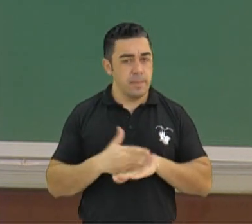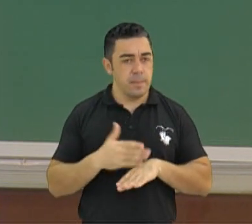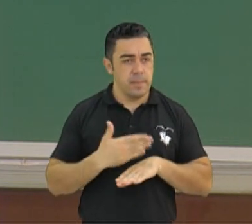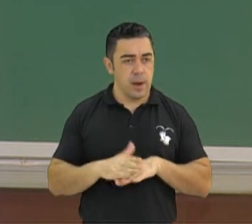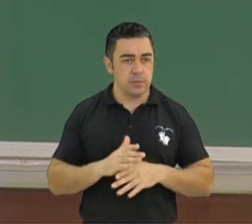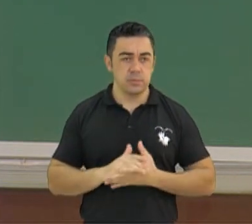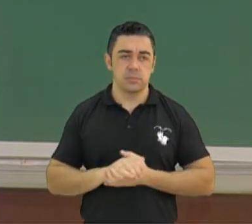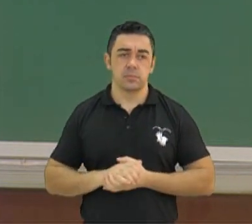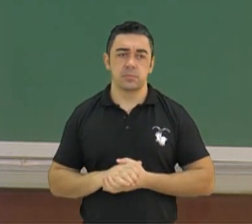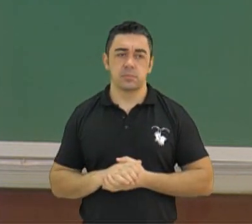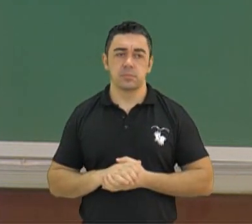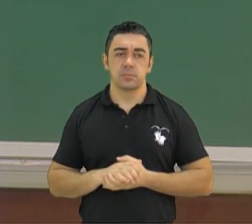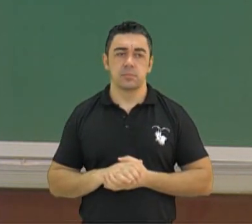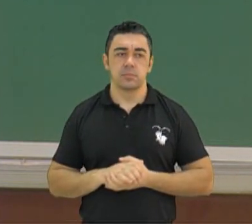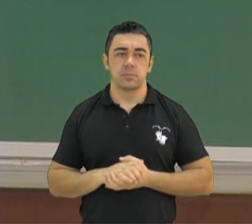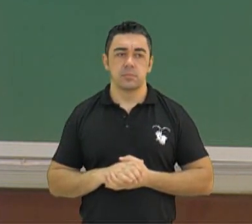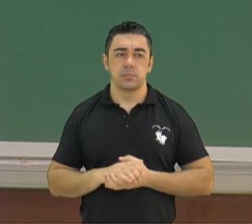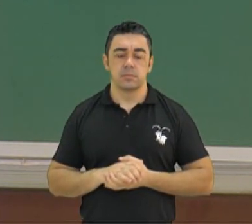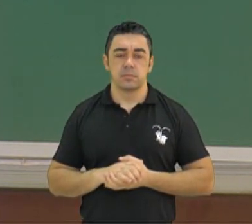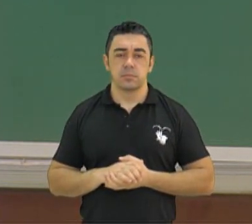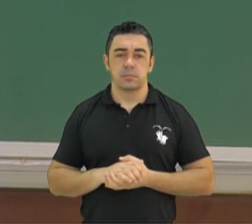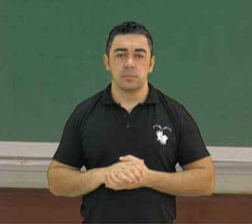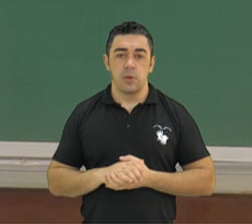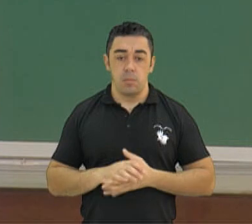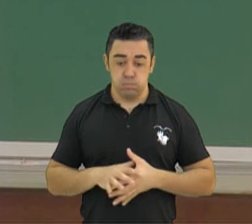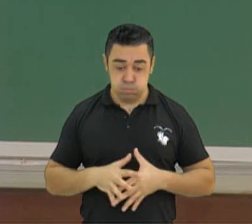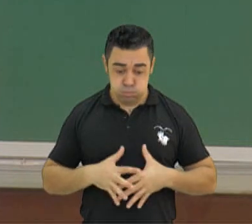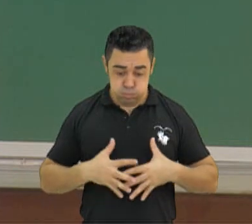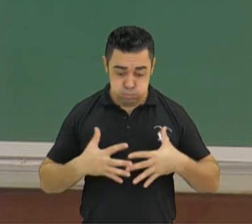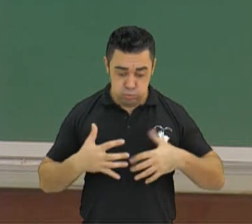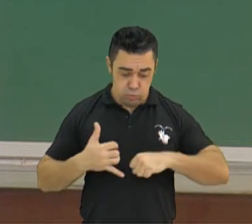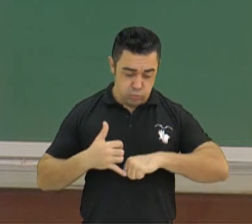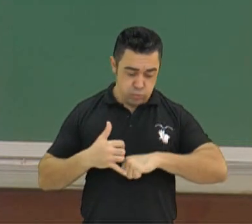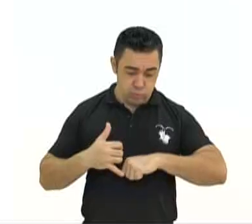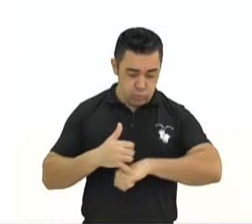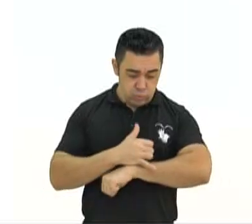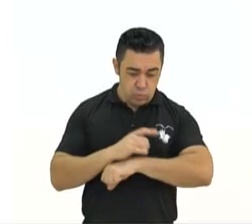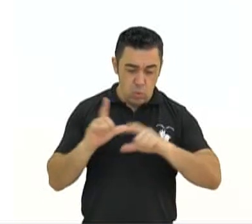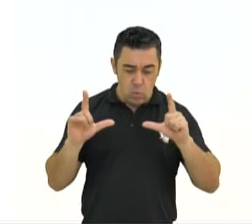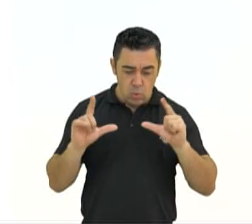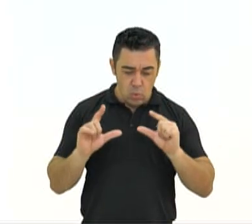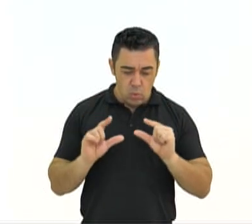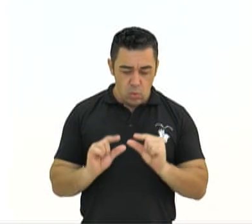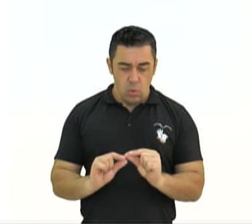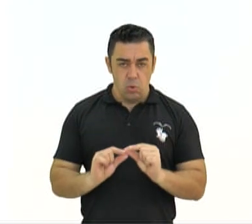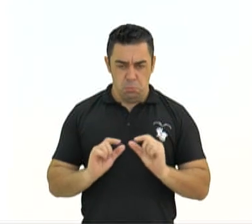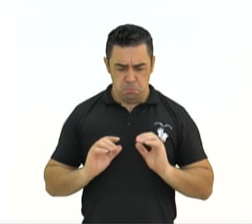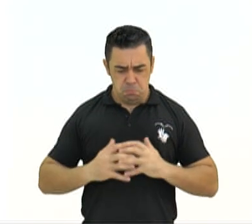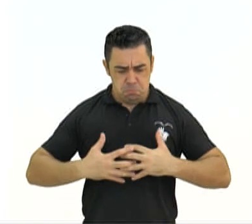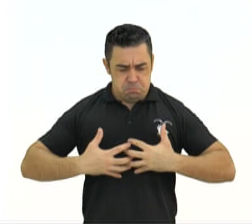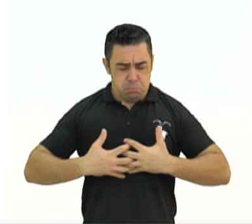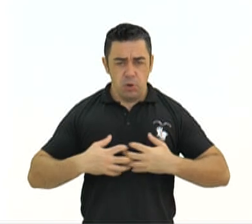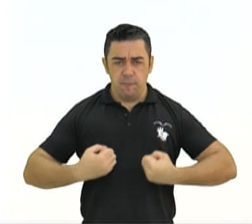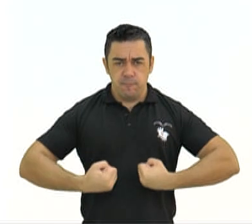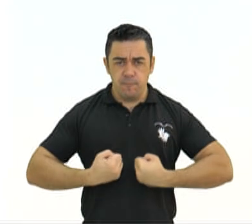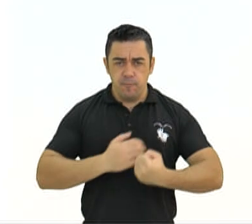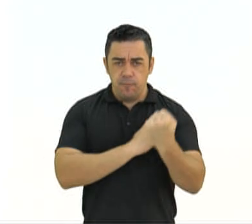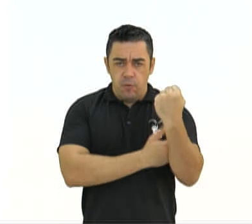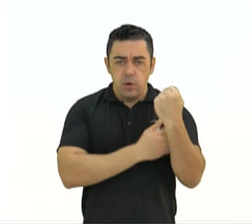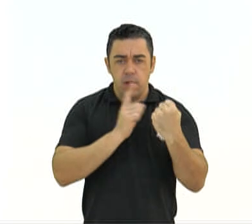esportiva. Muita massa muscular e pouca gordura corporal são exemplo de disciplina e